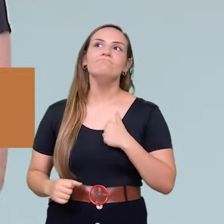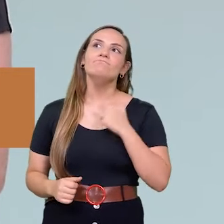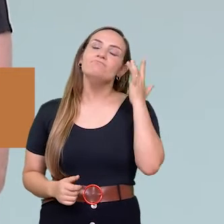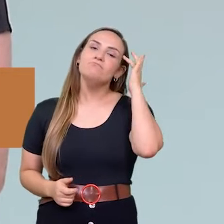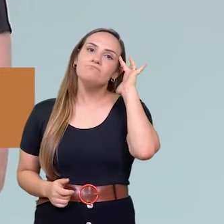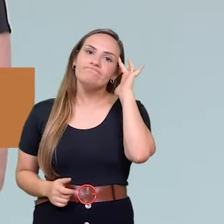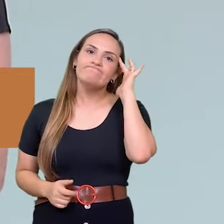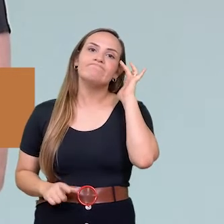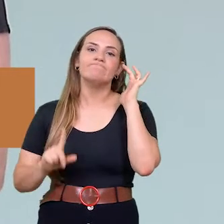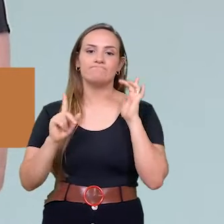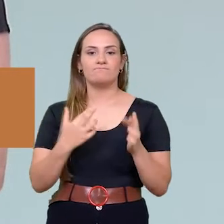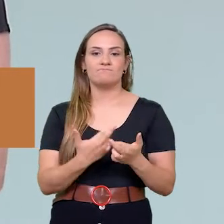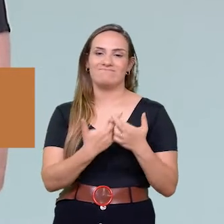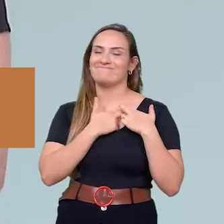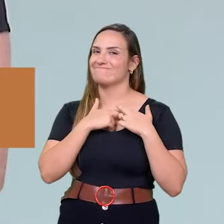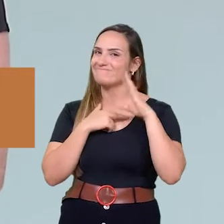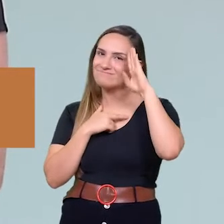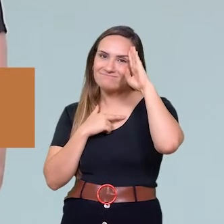função